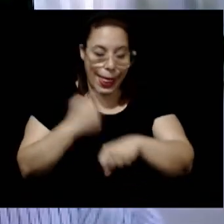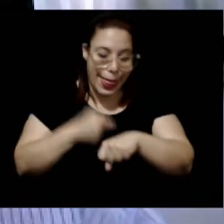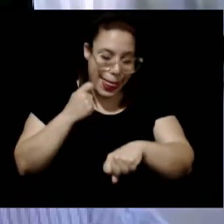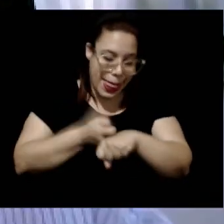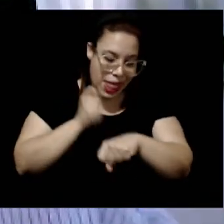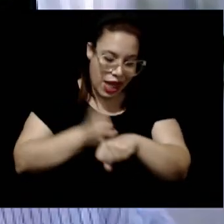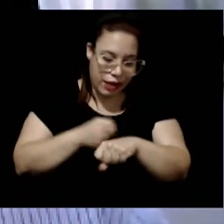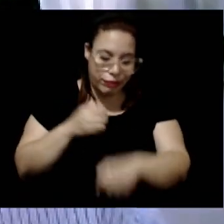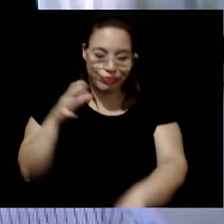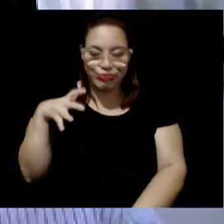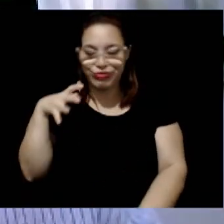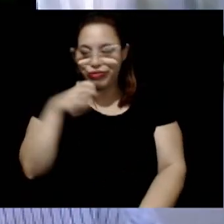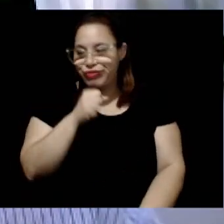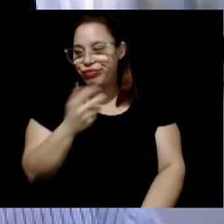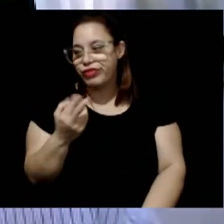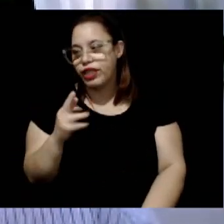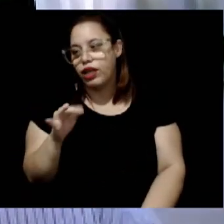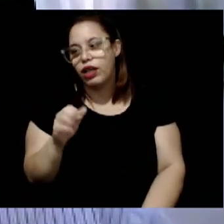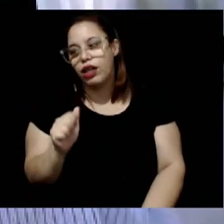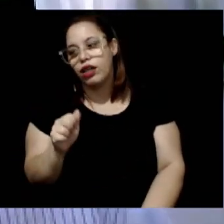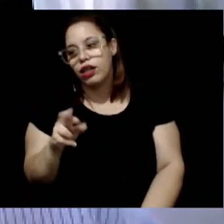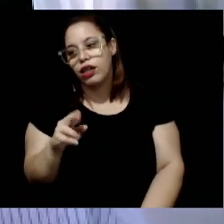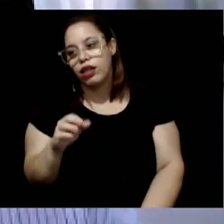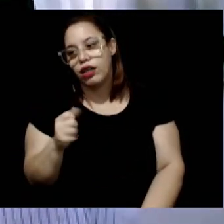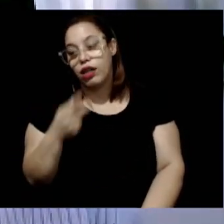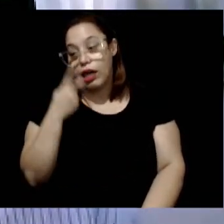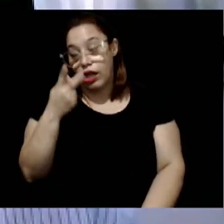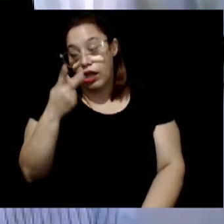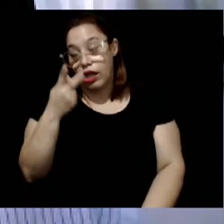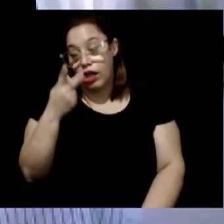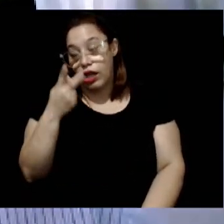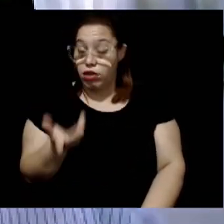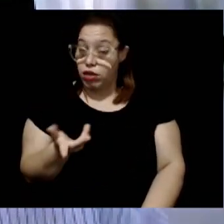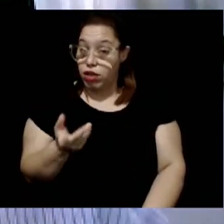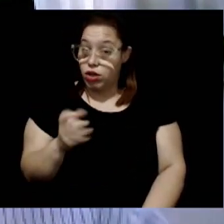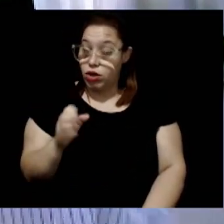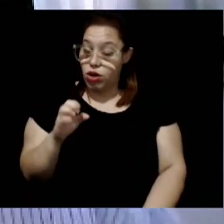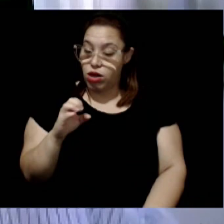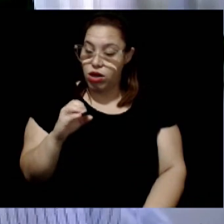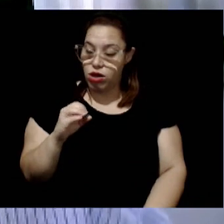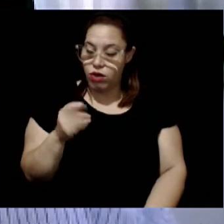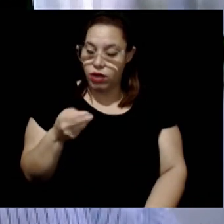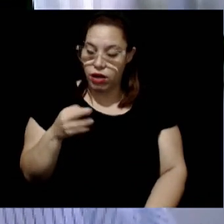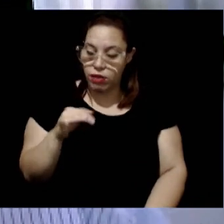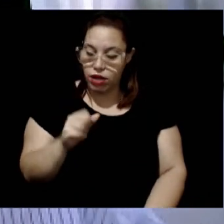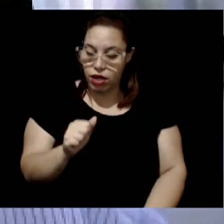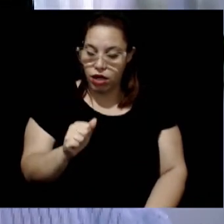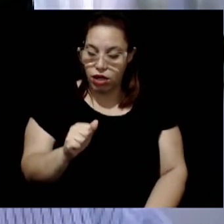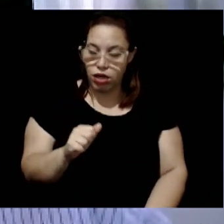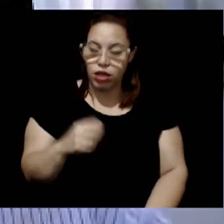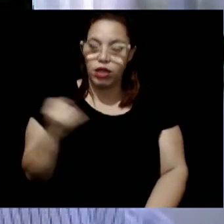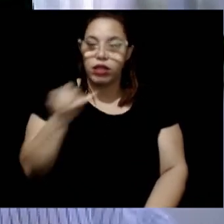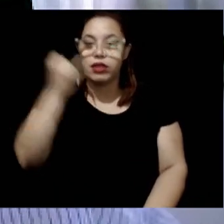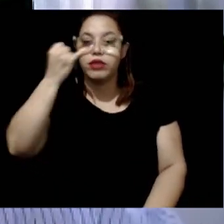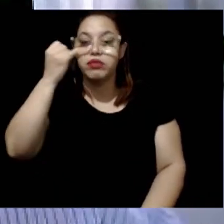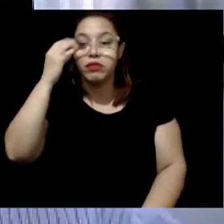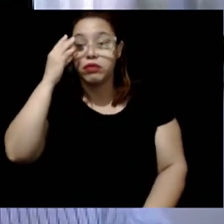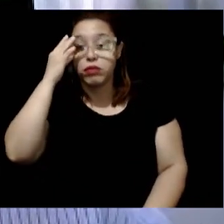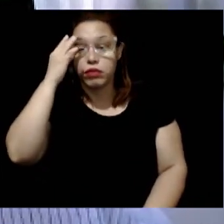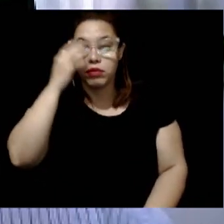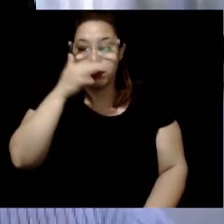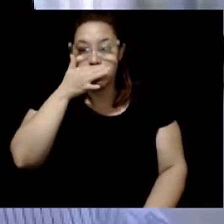raras. Mas na hora que se faz a densitometria e vê que há uma baixa óssea, é importante que se faça exames